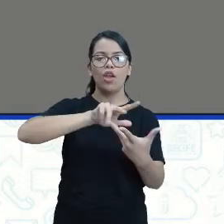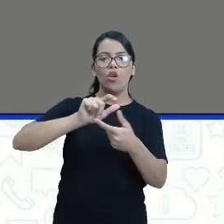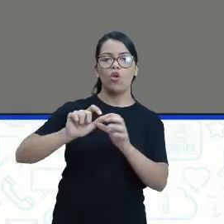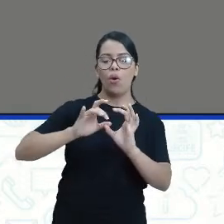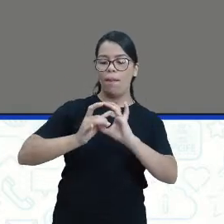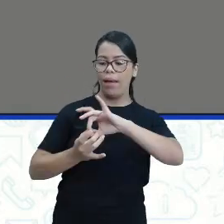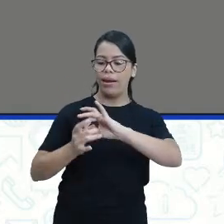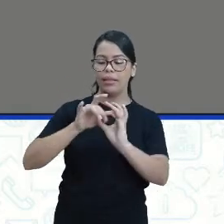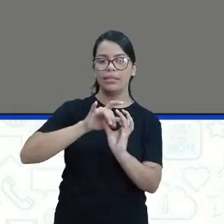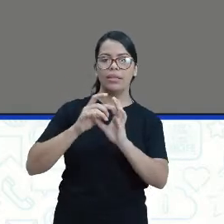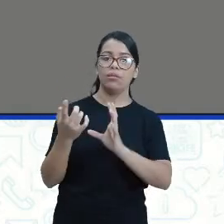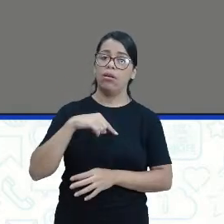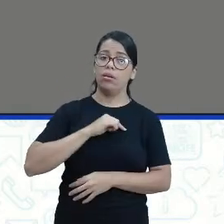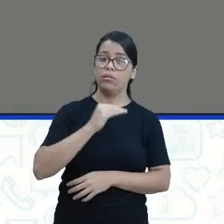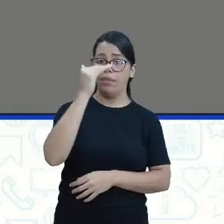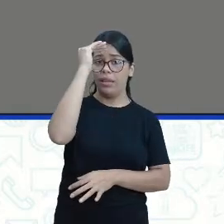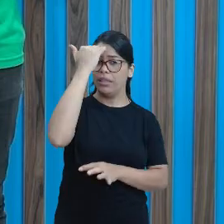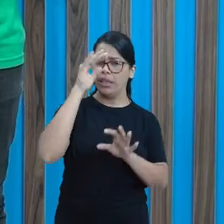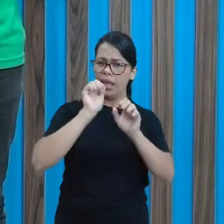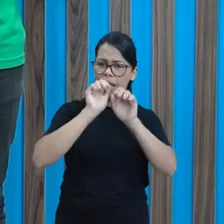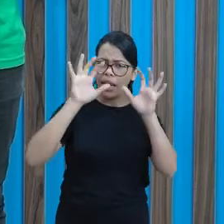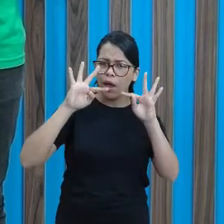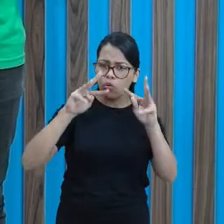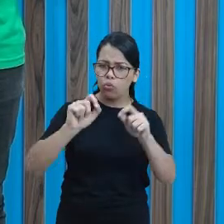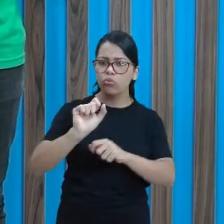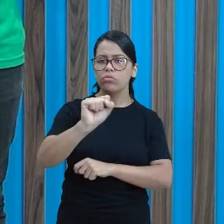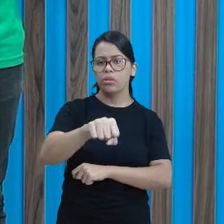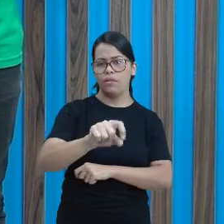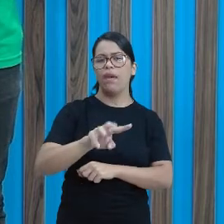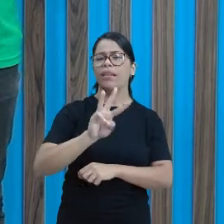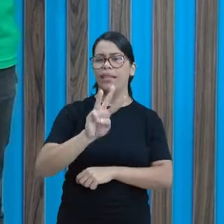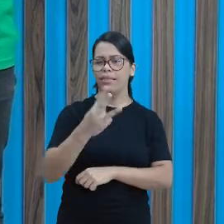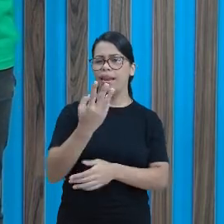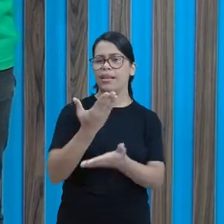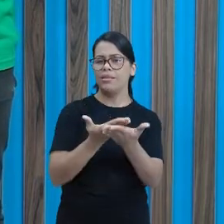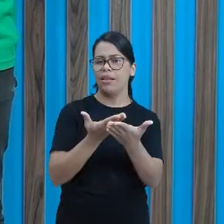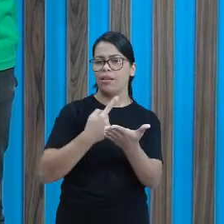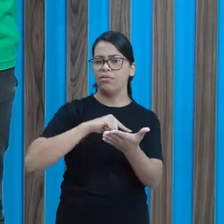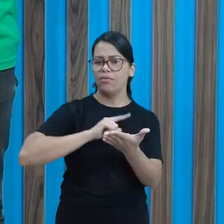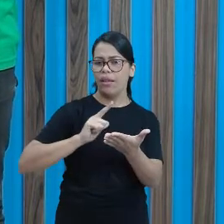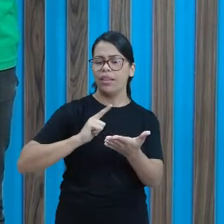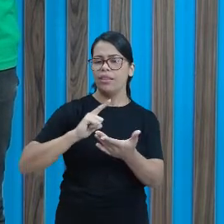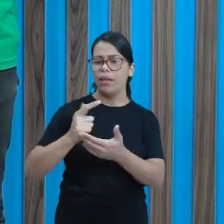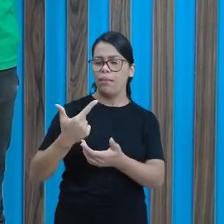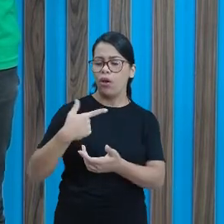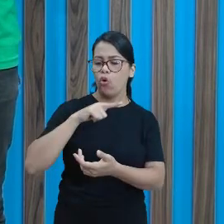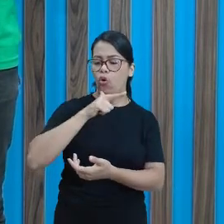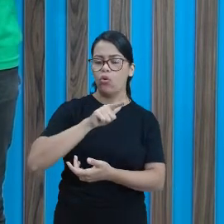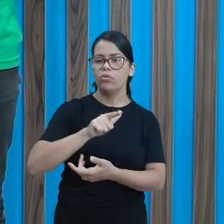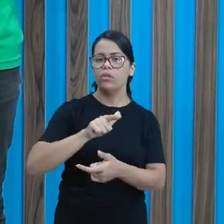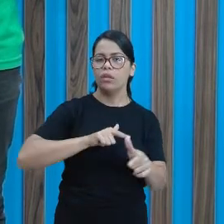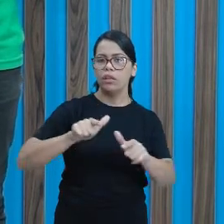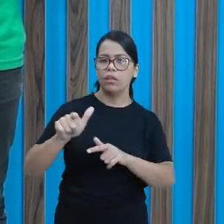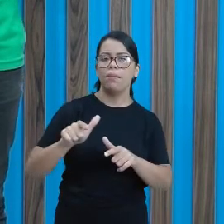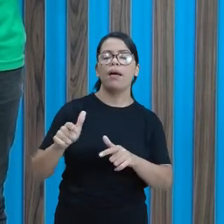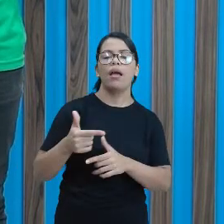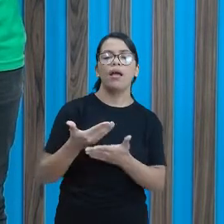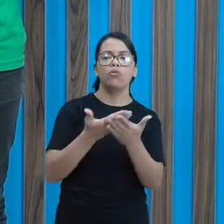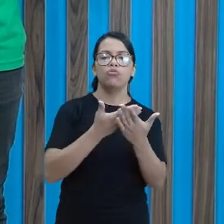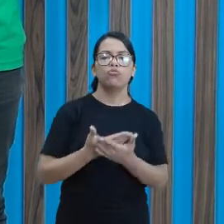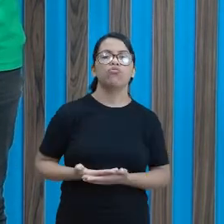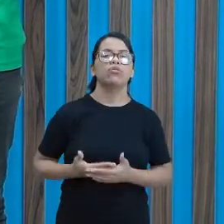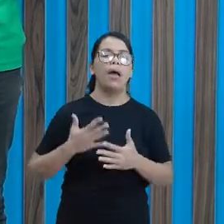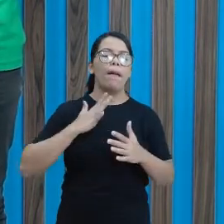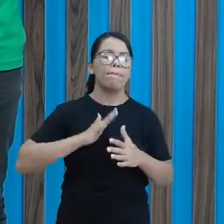professor, a gente vai entender tudo isso? Vai. Vocês vão ter 3 aulas comigo, e a gente vai poder trabalhar ainda com mais tranquilidade cada processo